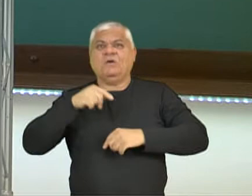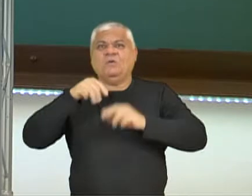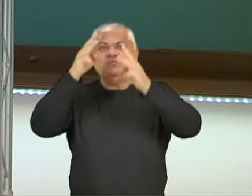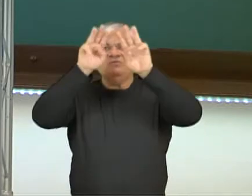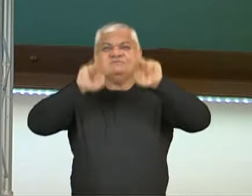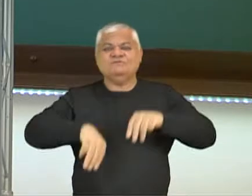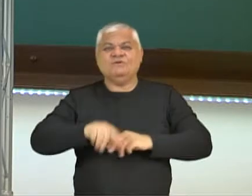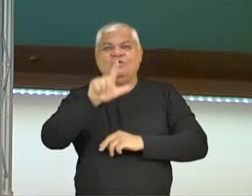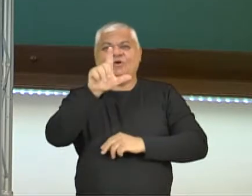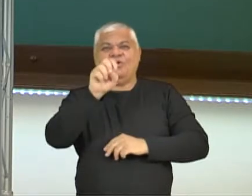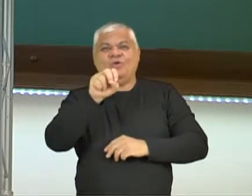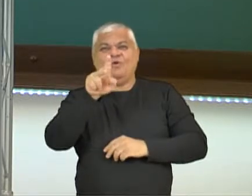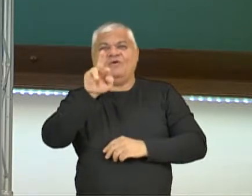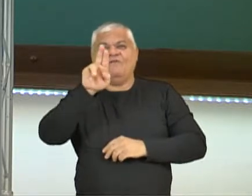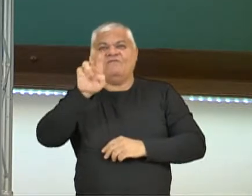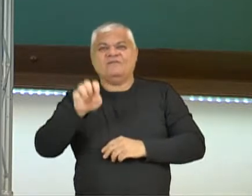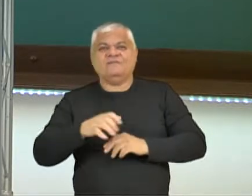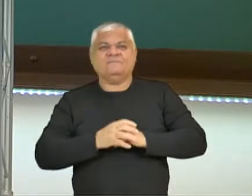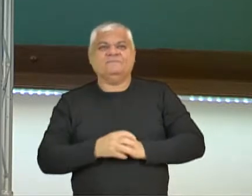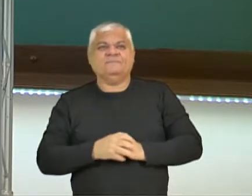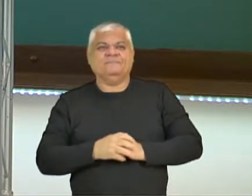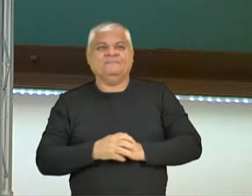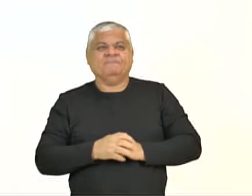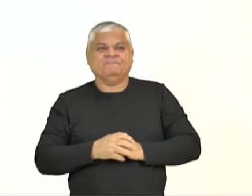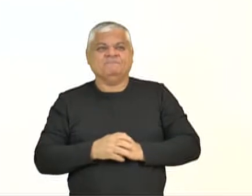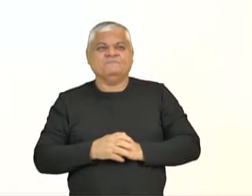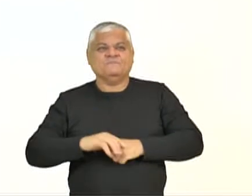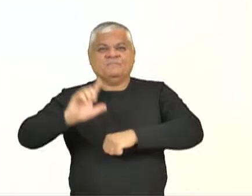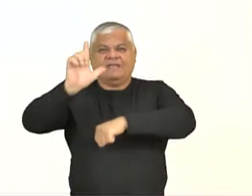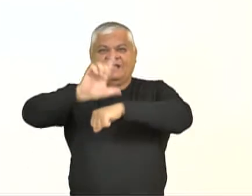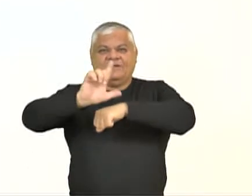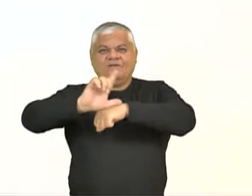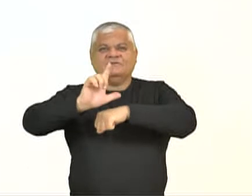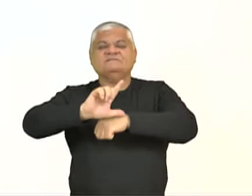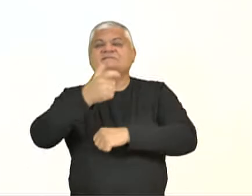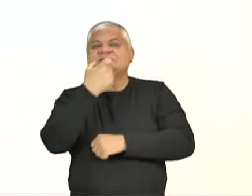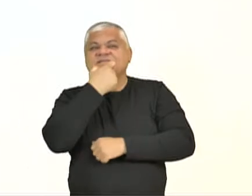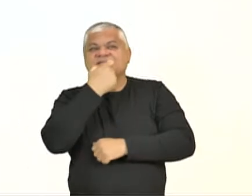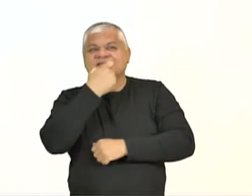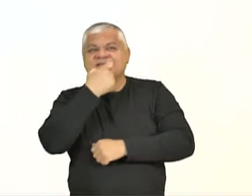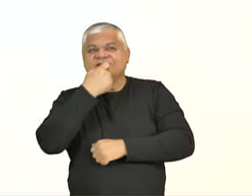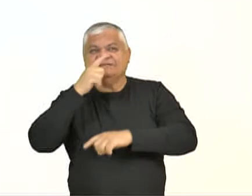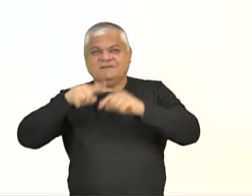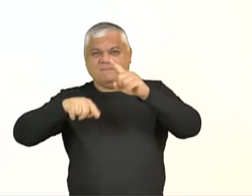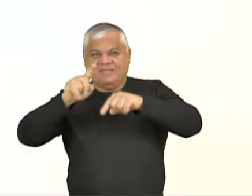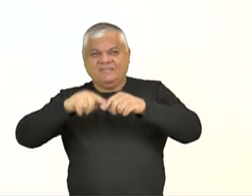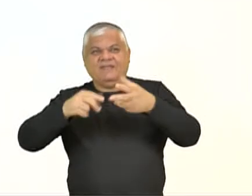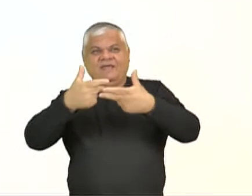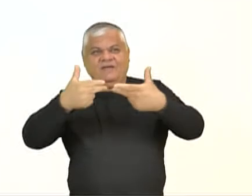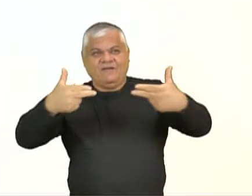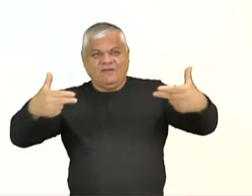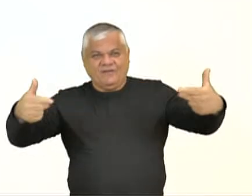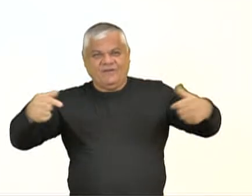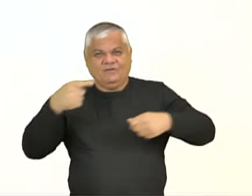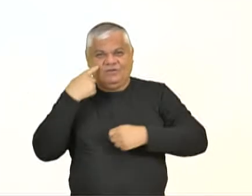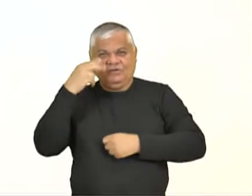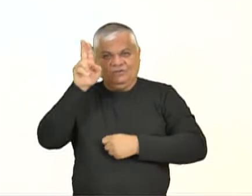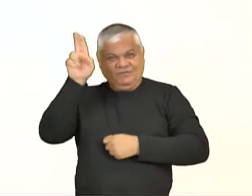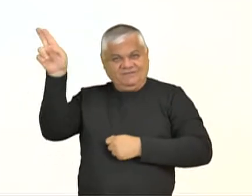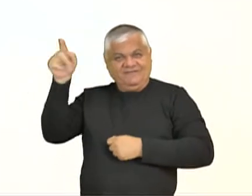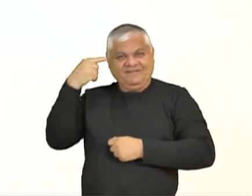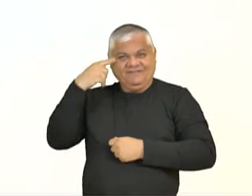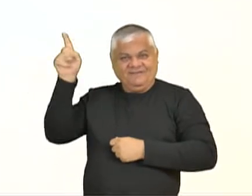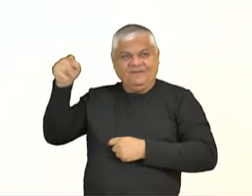que você me diz? A loja britânica de materiais de arte, esta loja aqui, com este nome bem bonito,